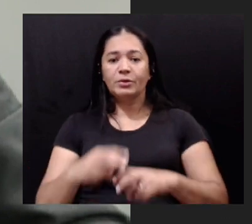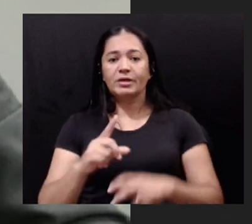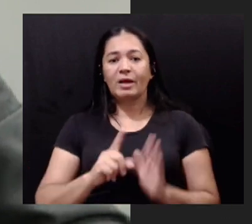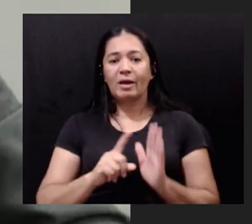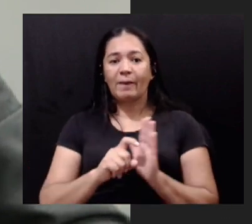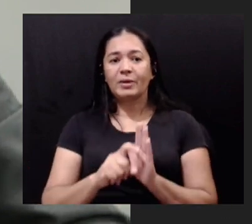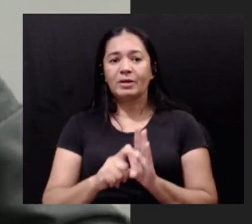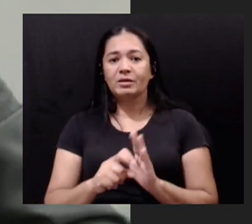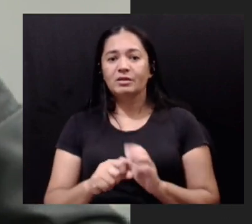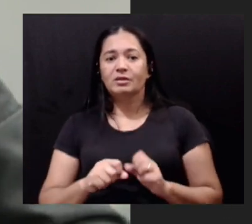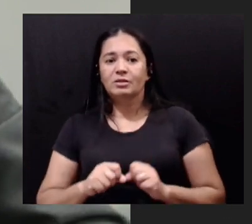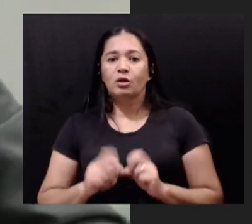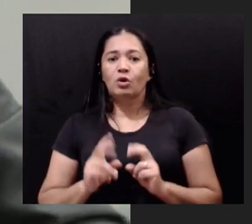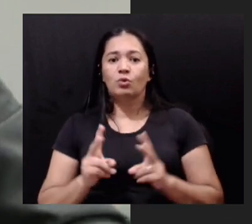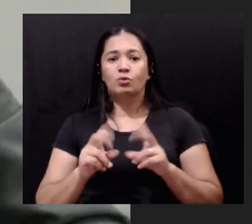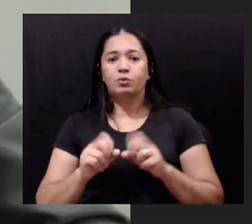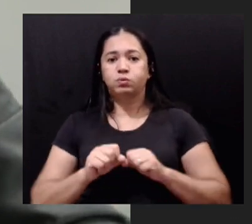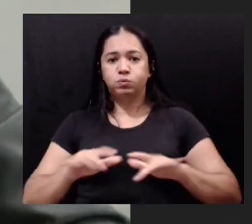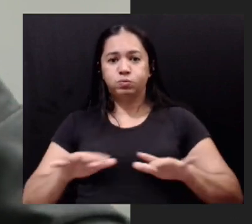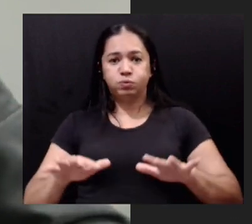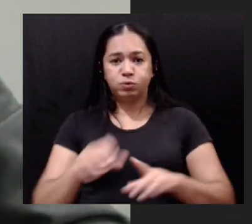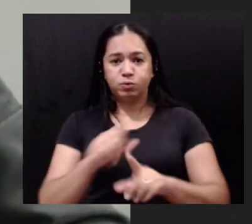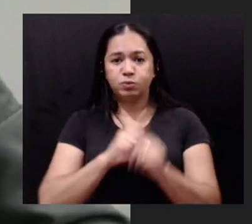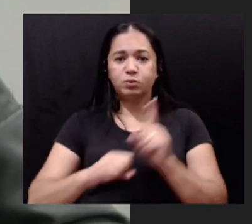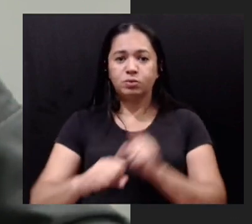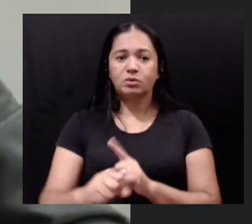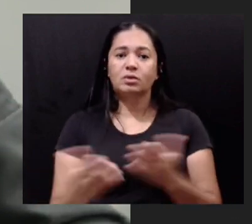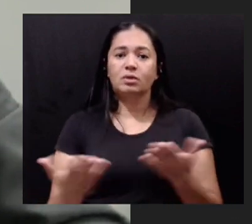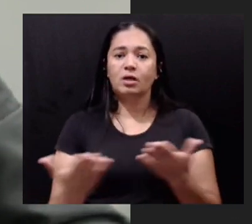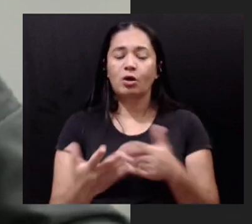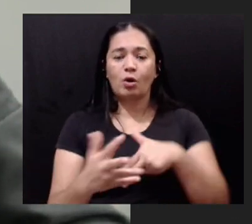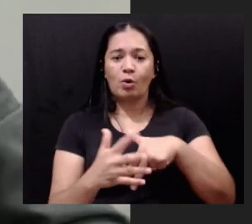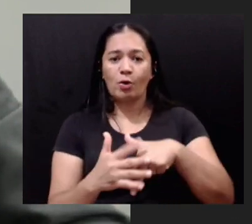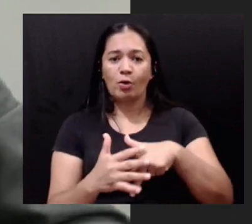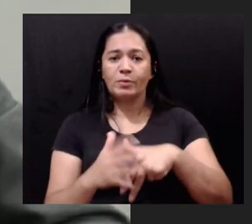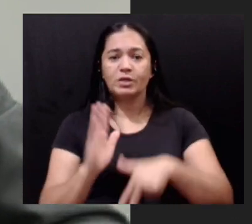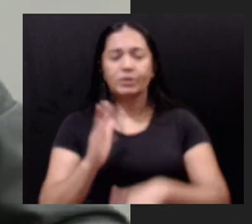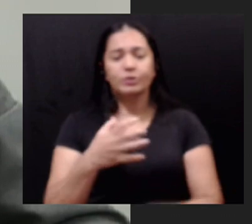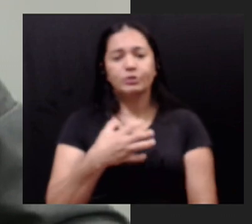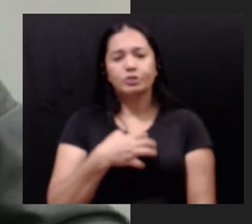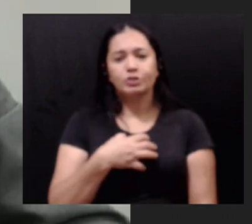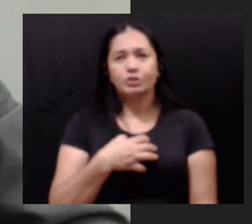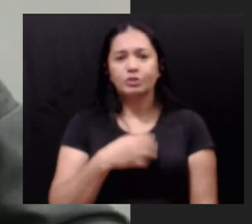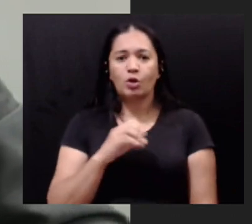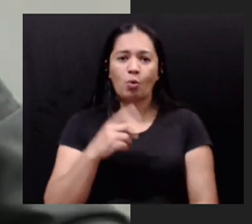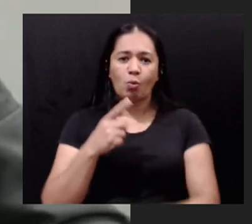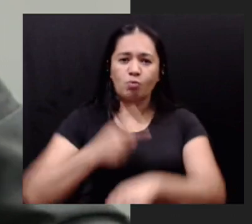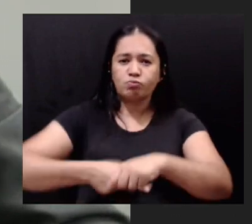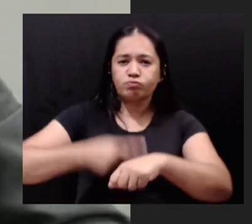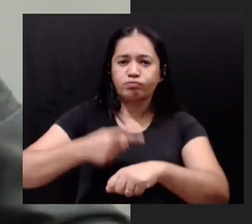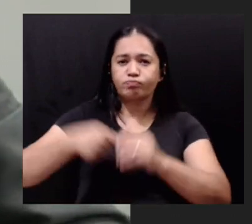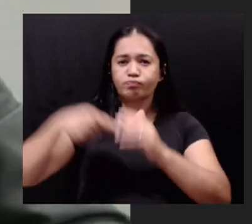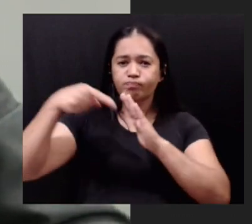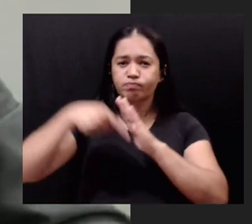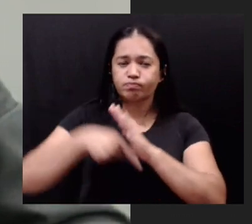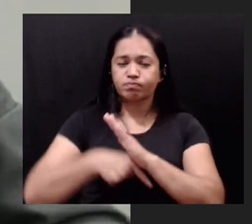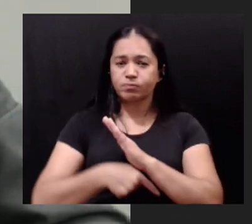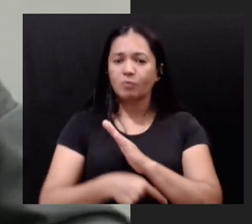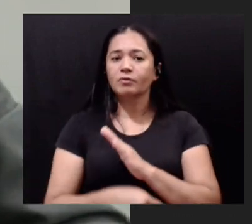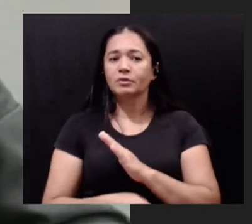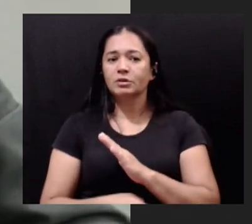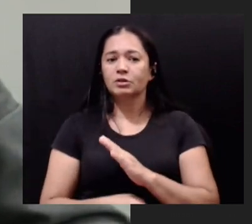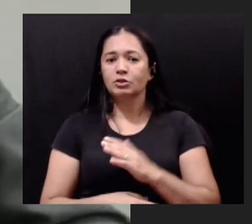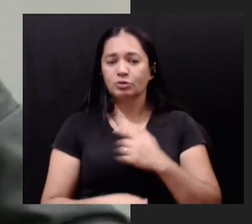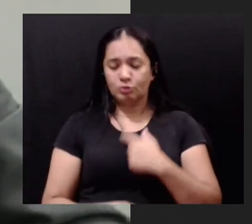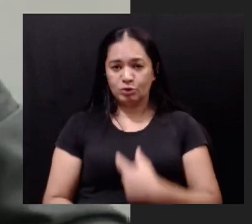sociedade. Agora, os pacientes sintomáticos ou com lesões mais importantes nos exames, aí